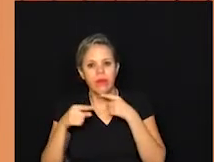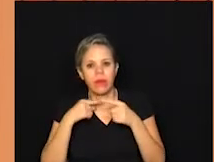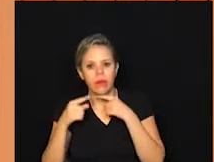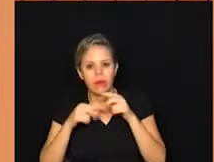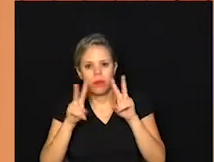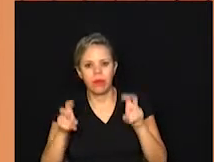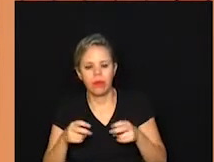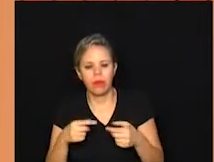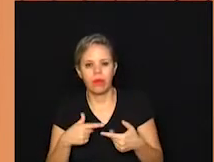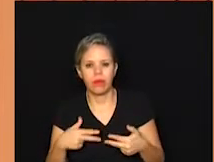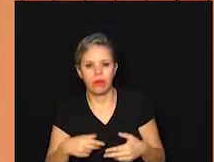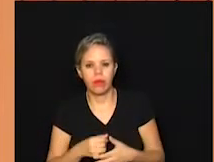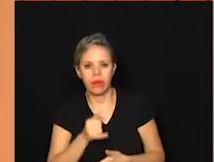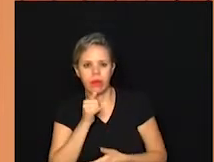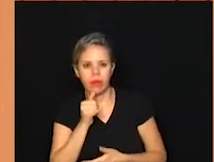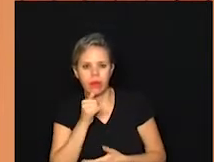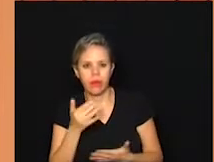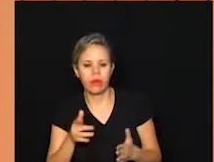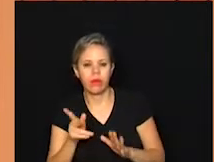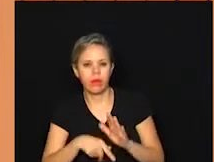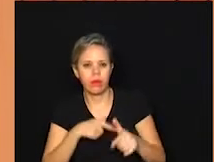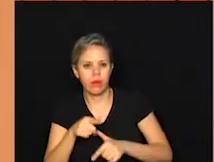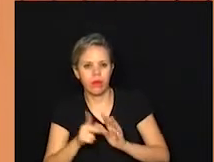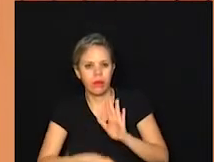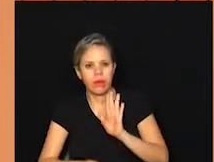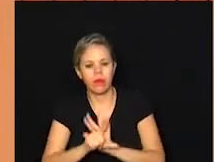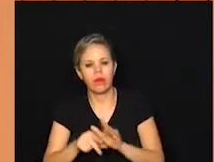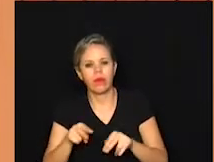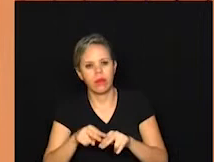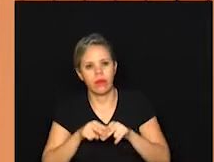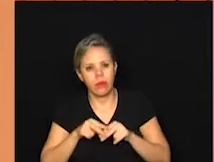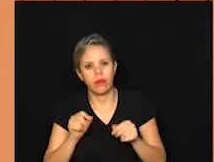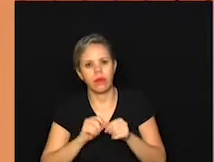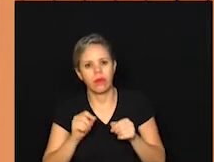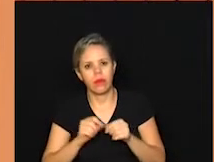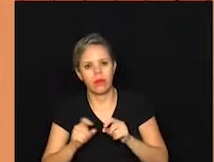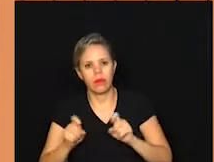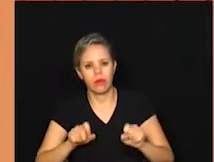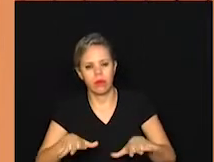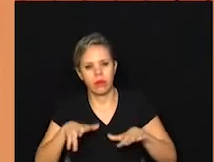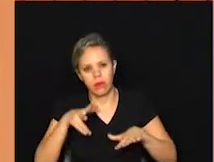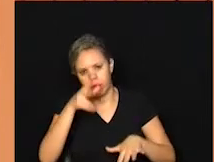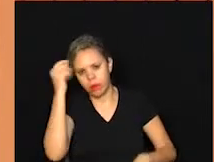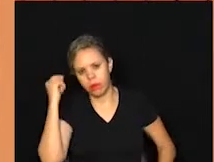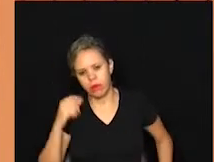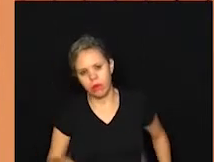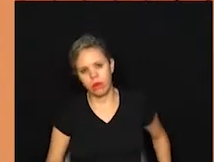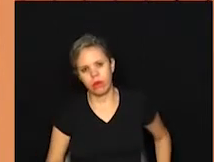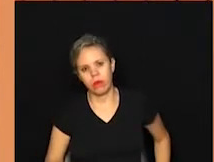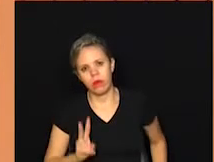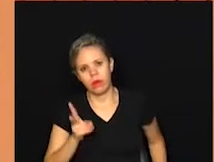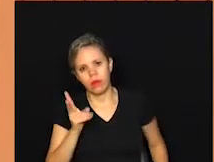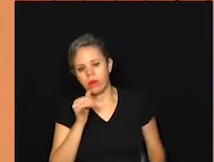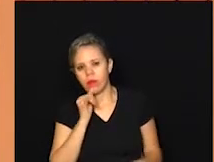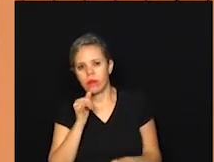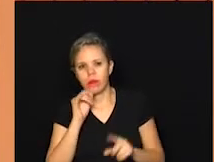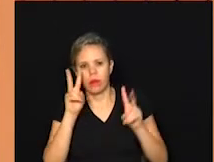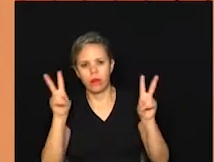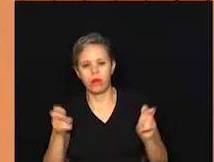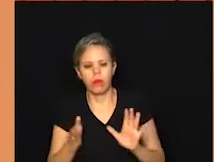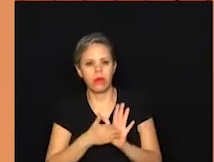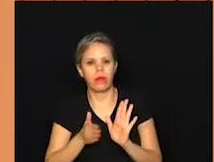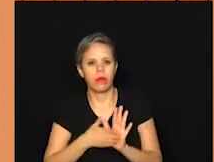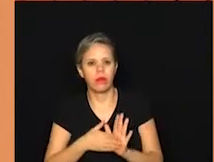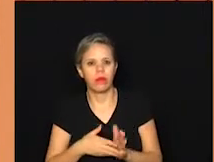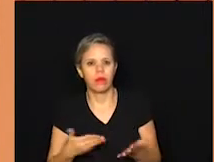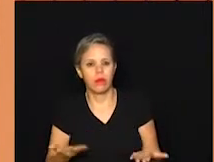qualquer questão nesse projeto de lei. É por isso que a gente está fazendo essa audiência pública, sempre na questão